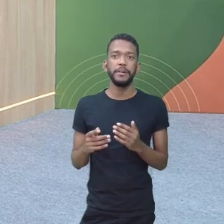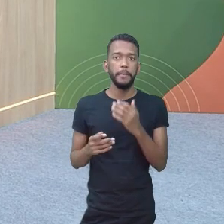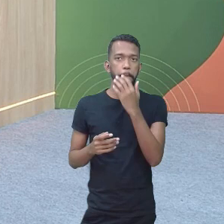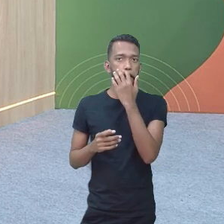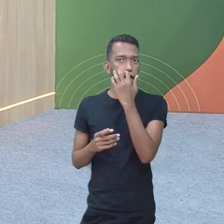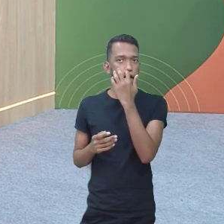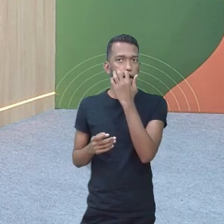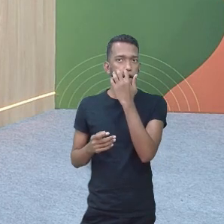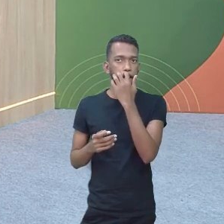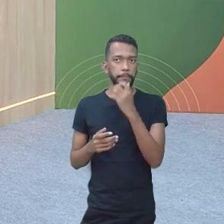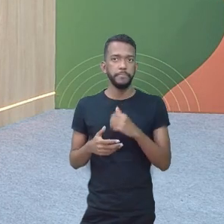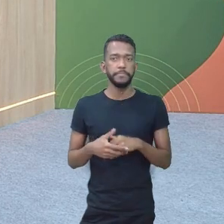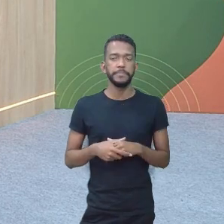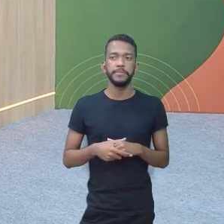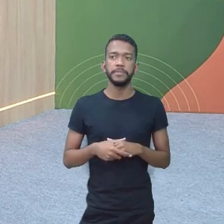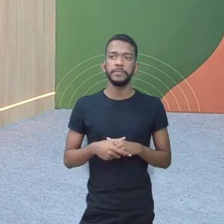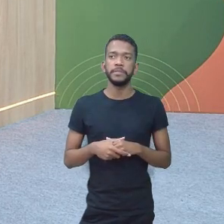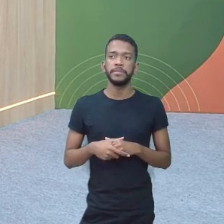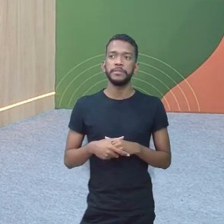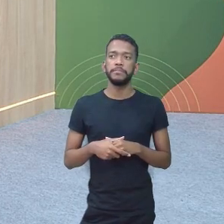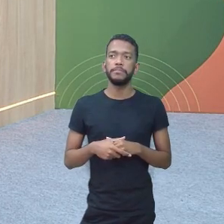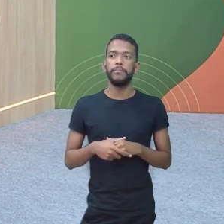tem aqui